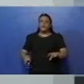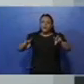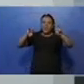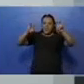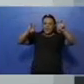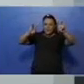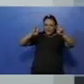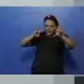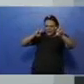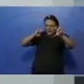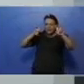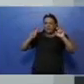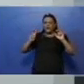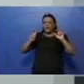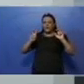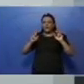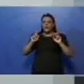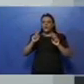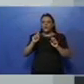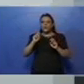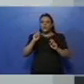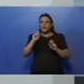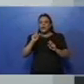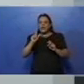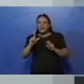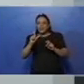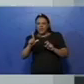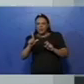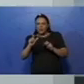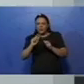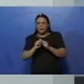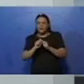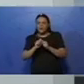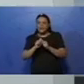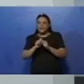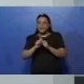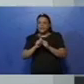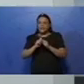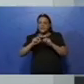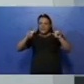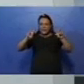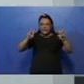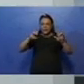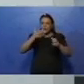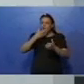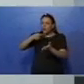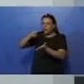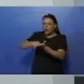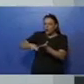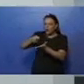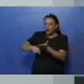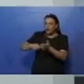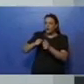usar citações. E tem uma citação de Jean Paul Sartre, que diz que a violência,